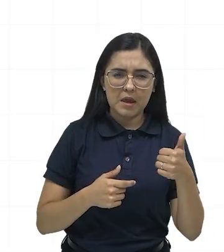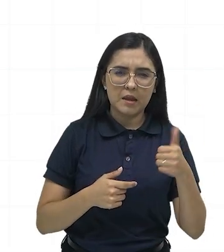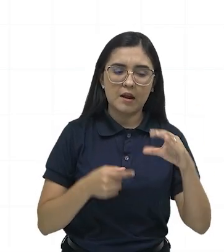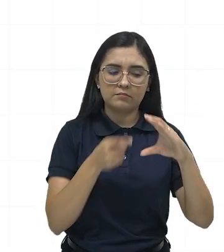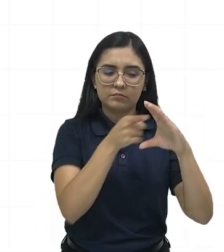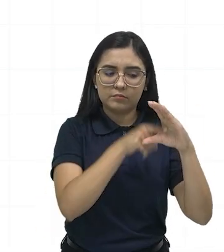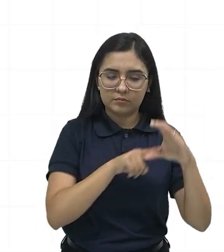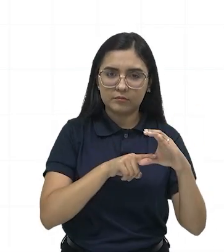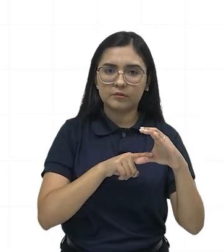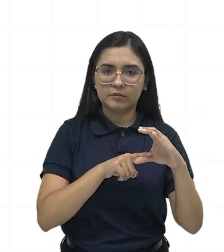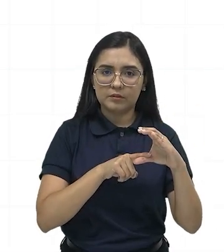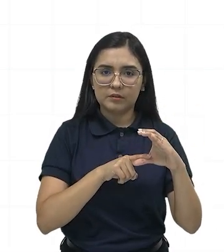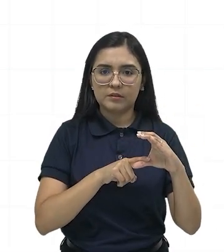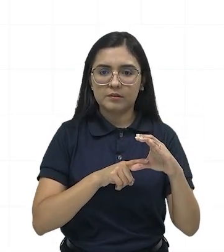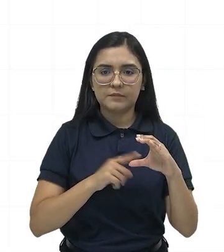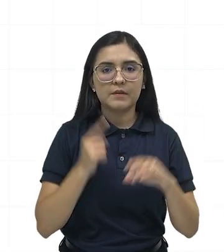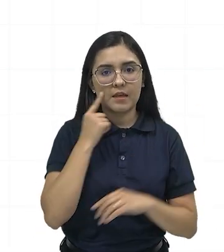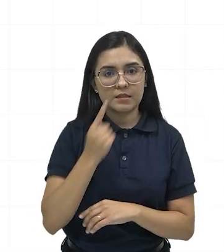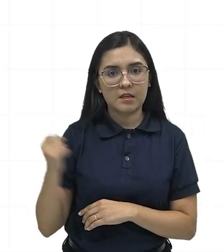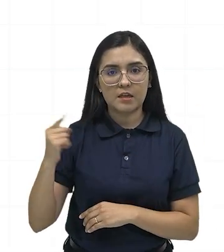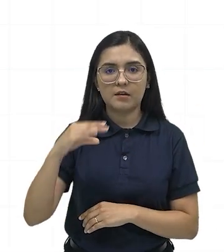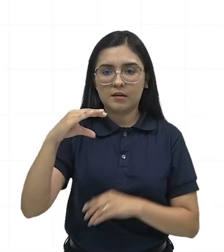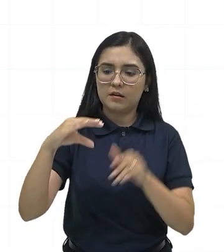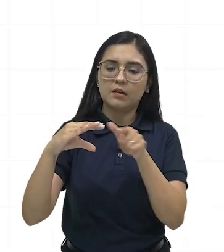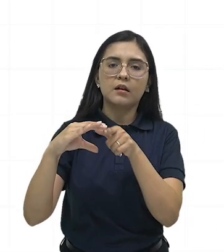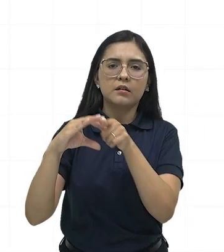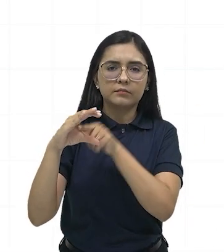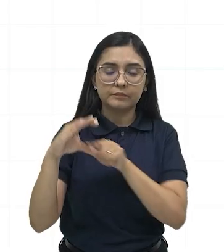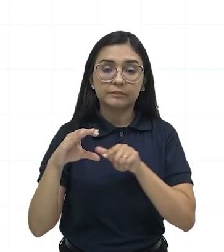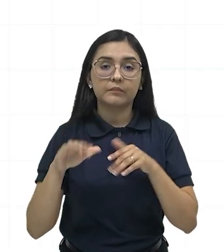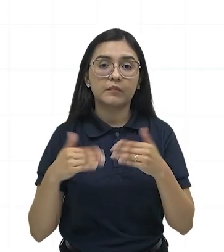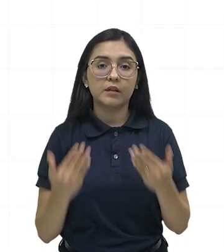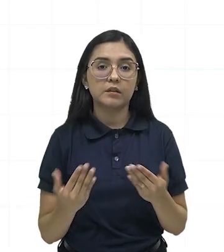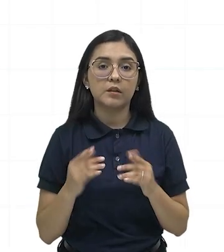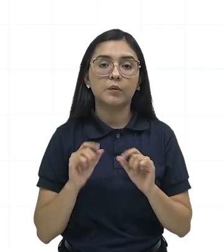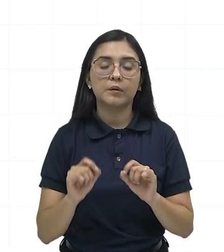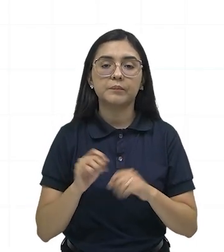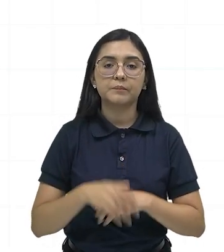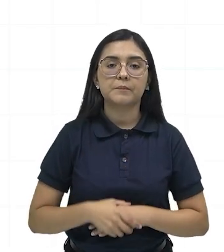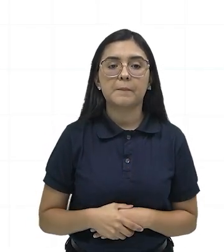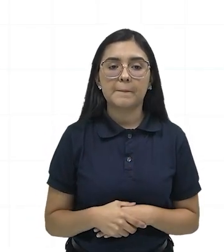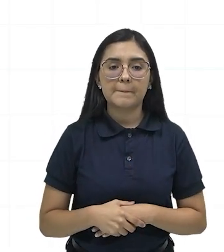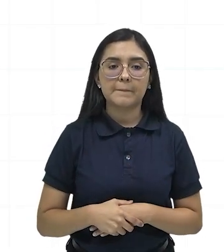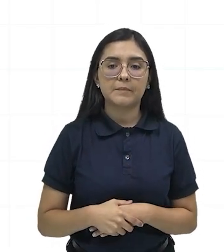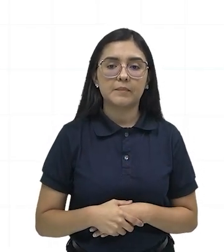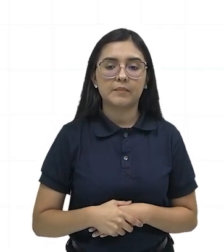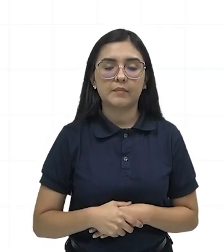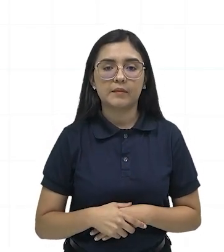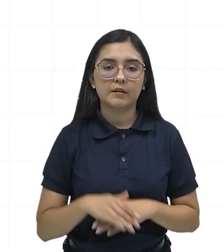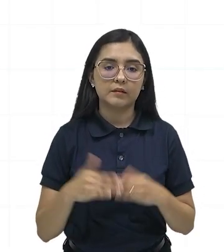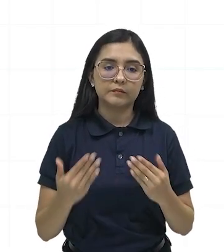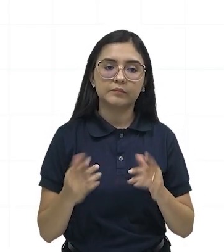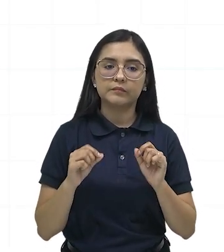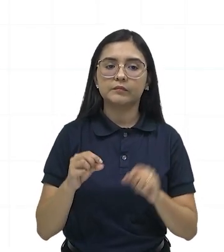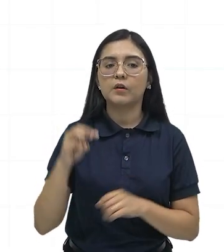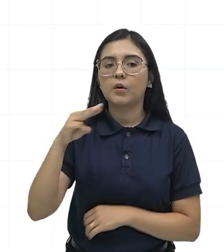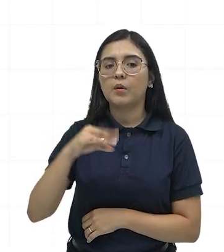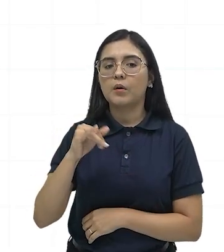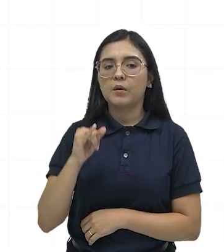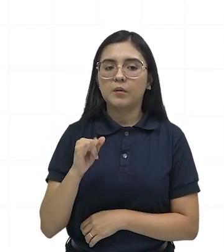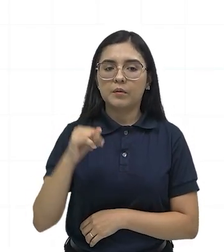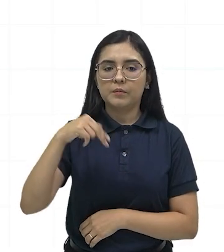crescente ou quarto crescente, certo? Então, a minguante ela sempre vai ser o oposto da